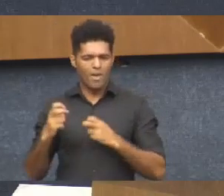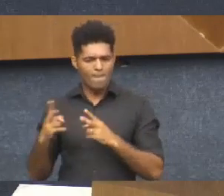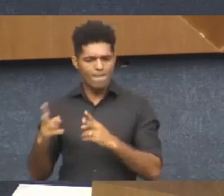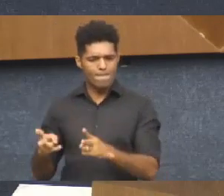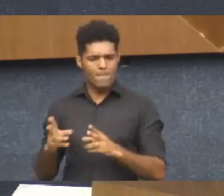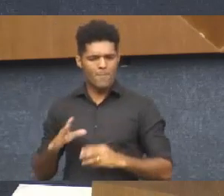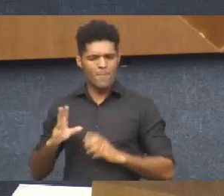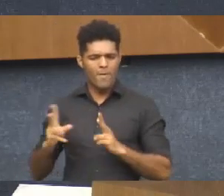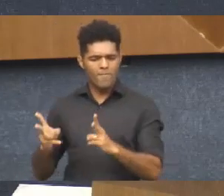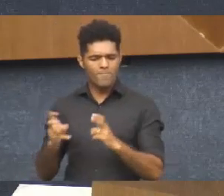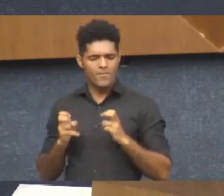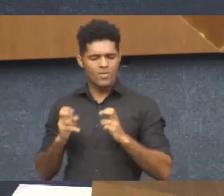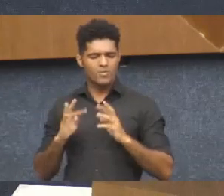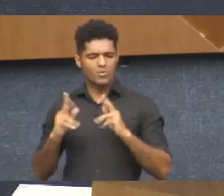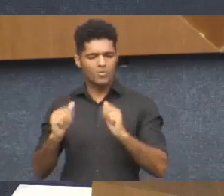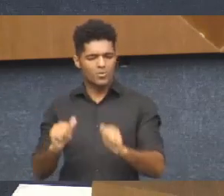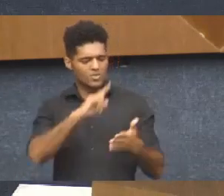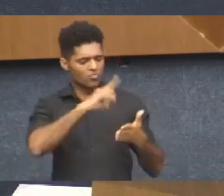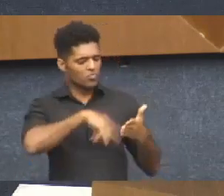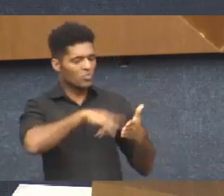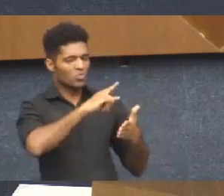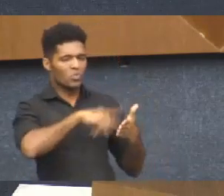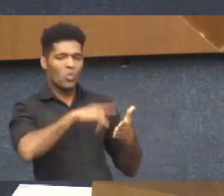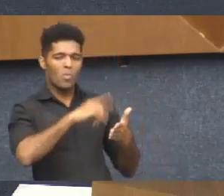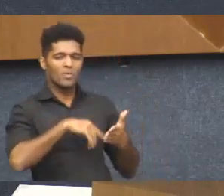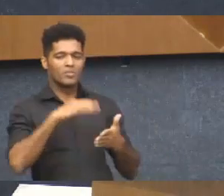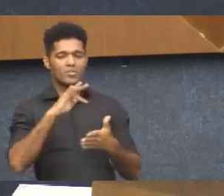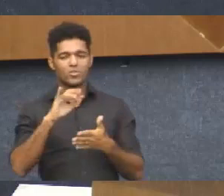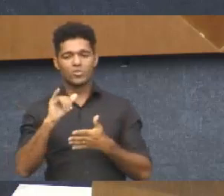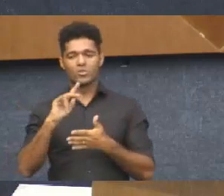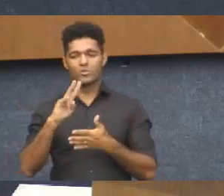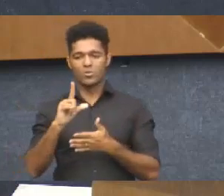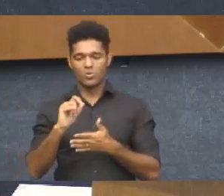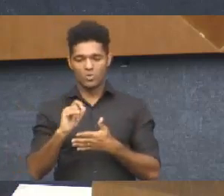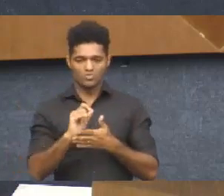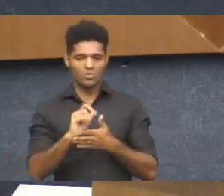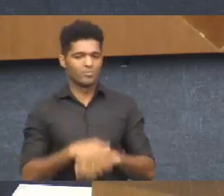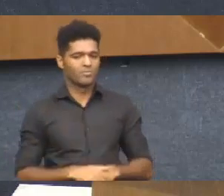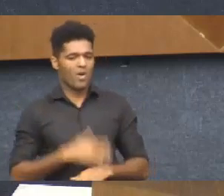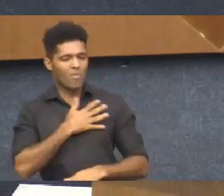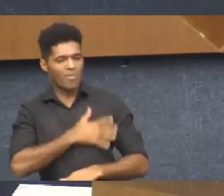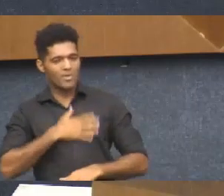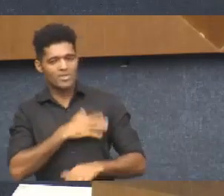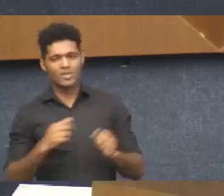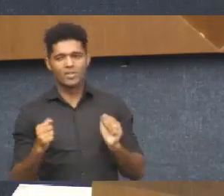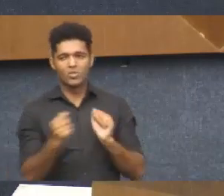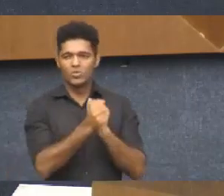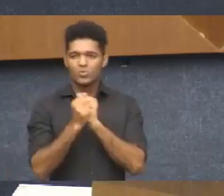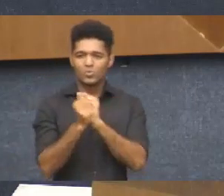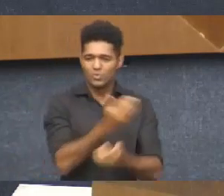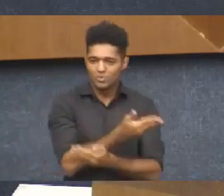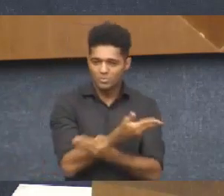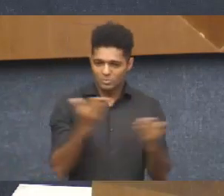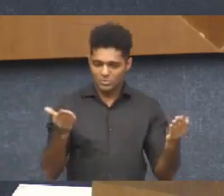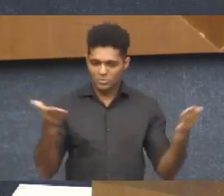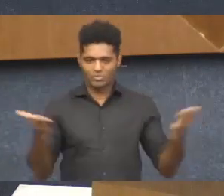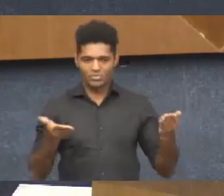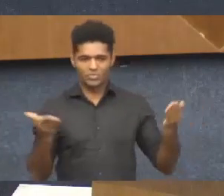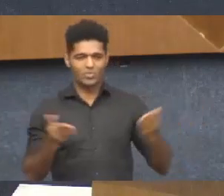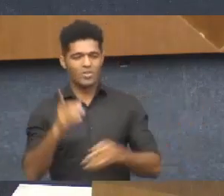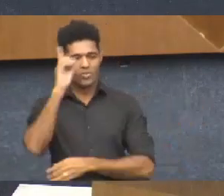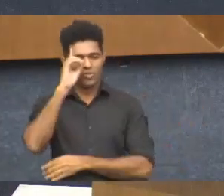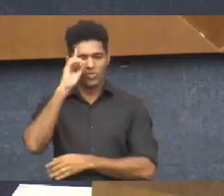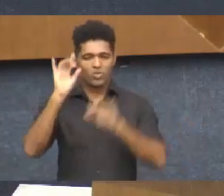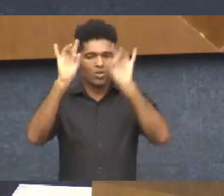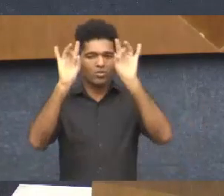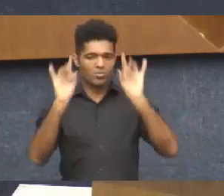essa cidadania honorária. É um prazer danado estar junto de vocês nessa ocasião especial. Ô, senhor